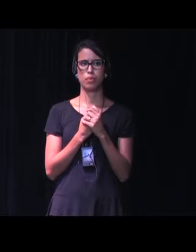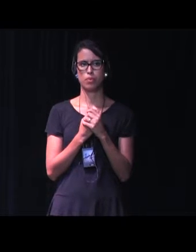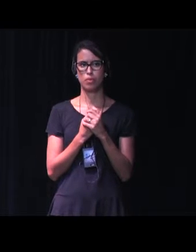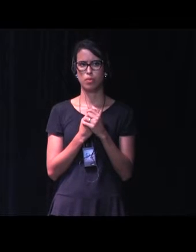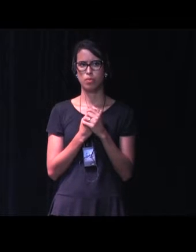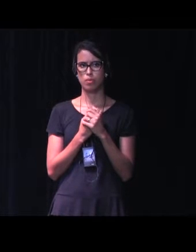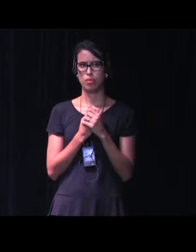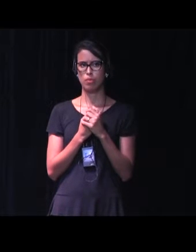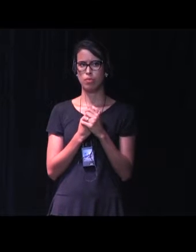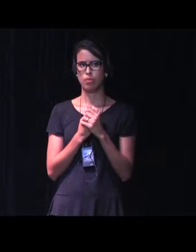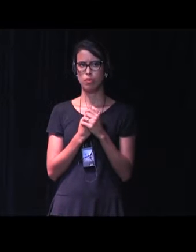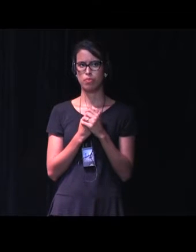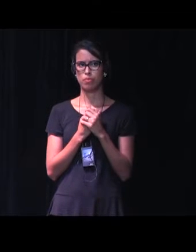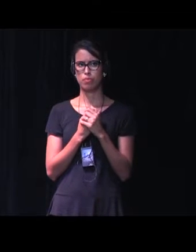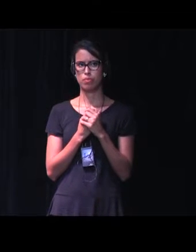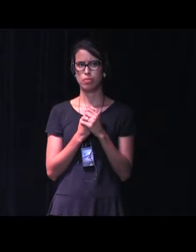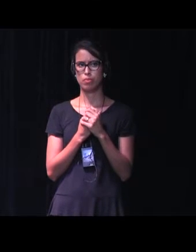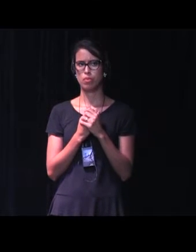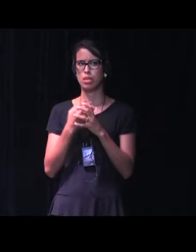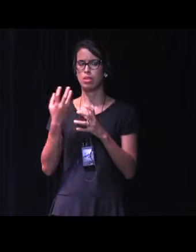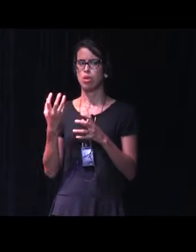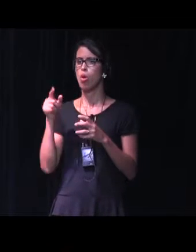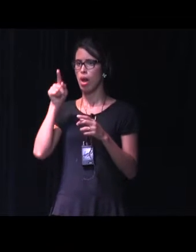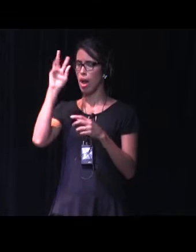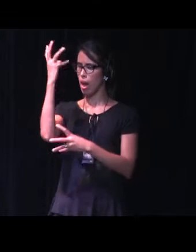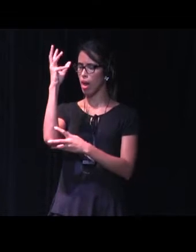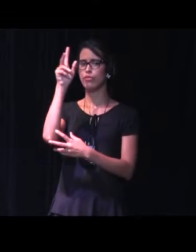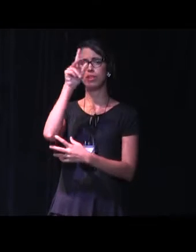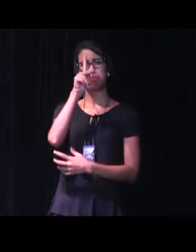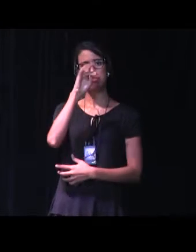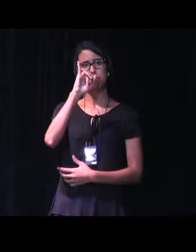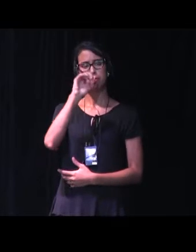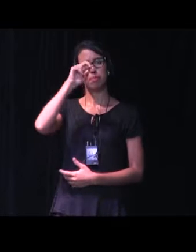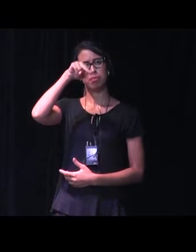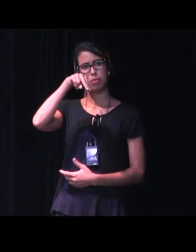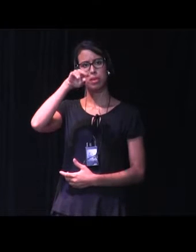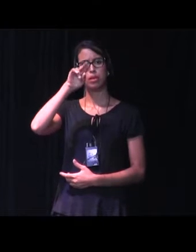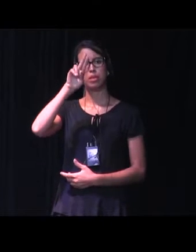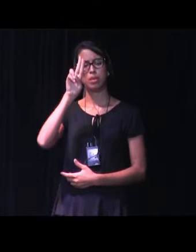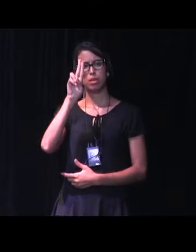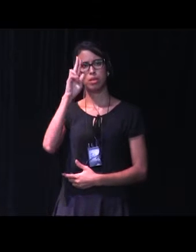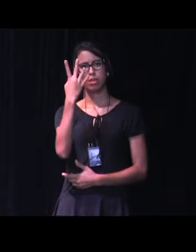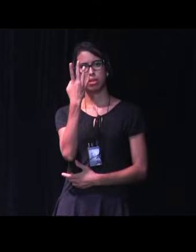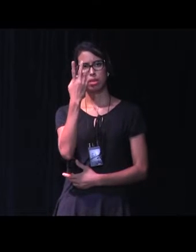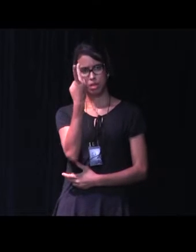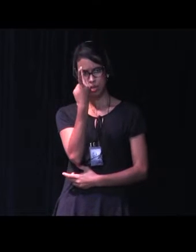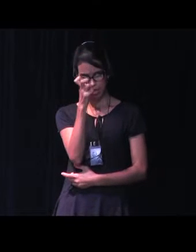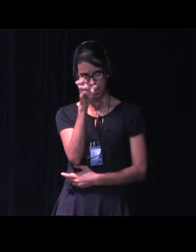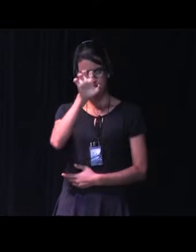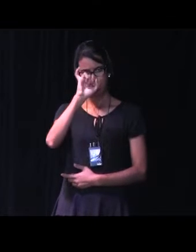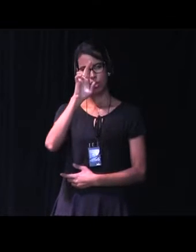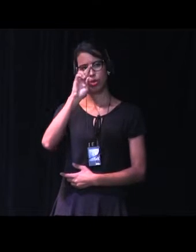que se suspende dentro do pinar, do pinheiral, que é o mais belo dessa casa.